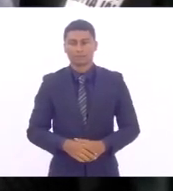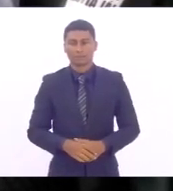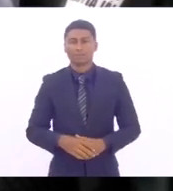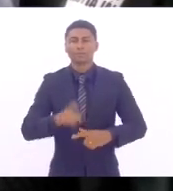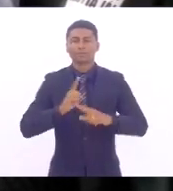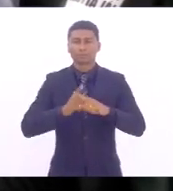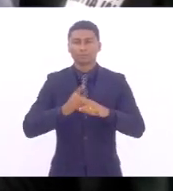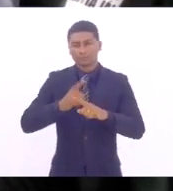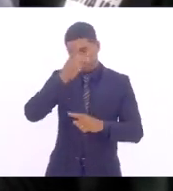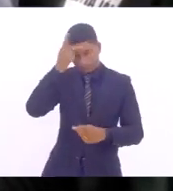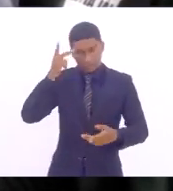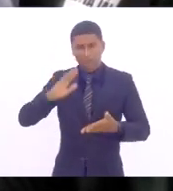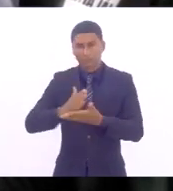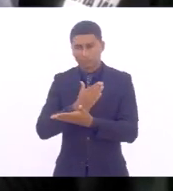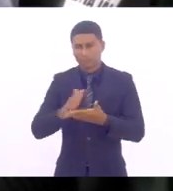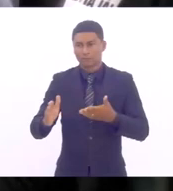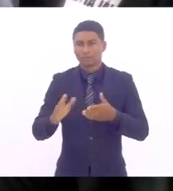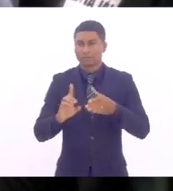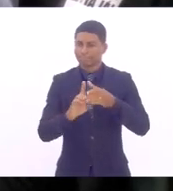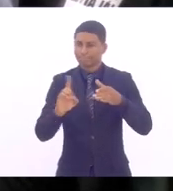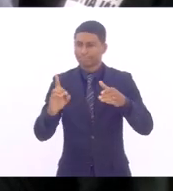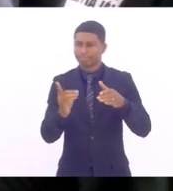vão ter que sair. E